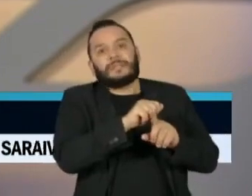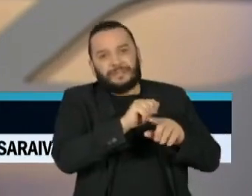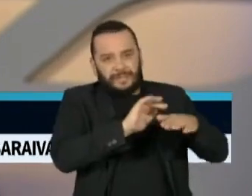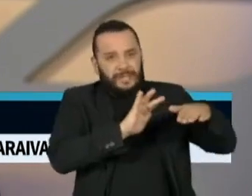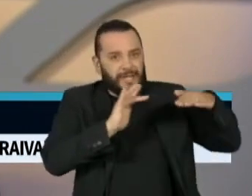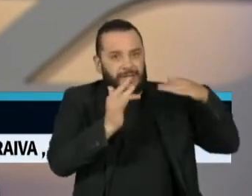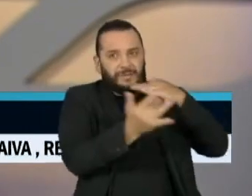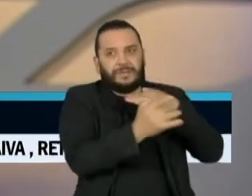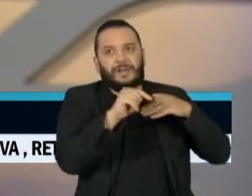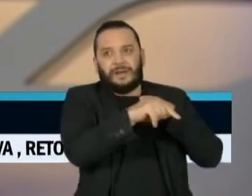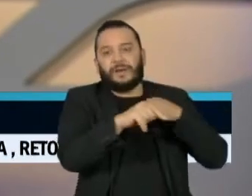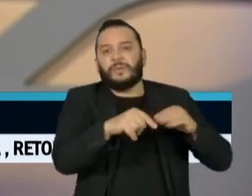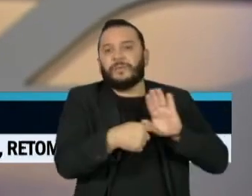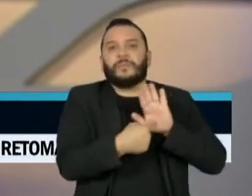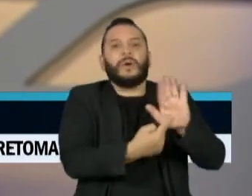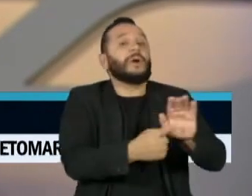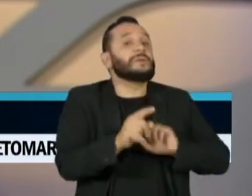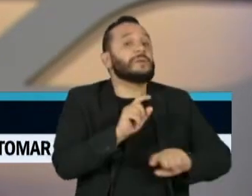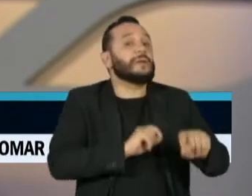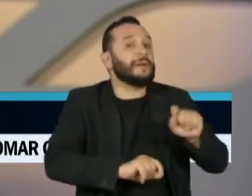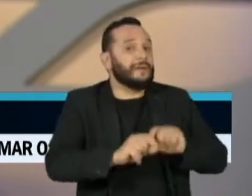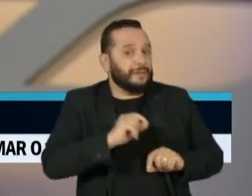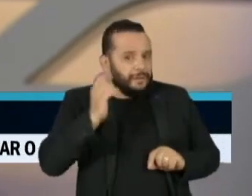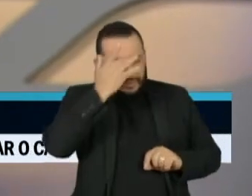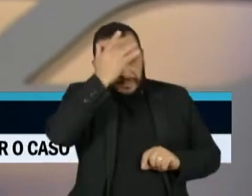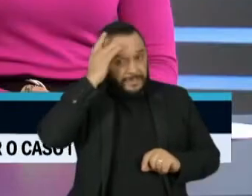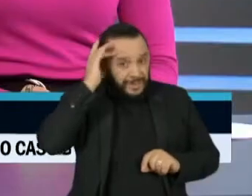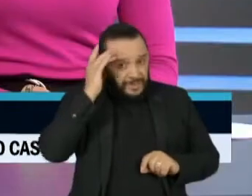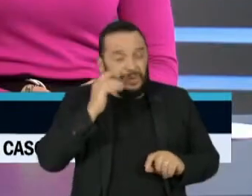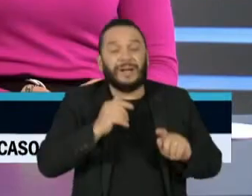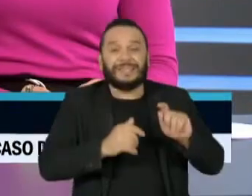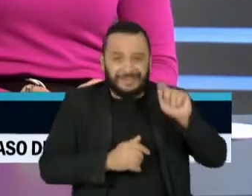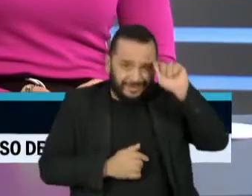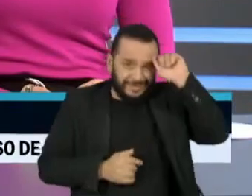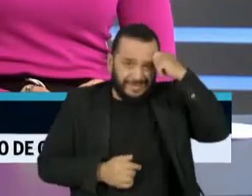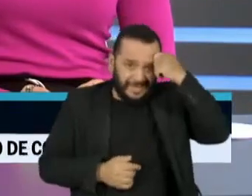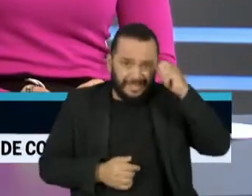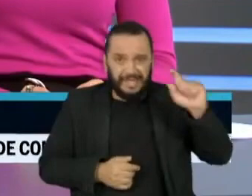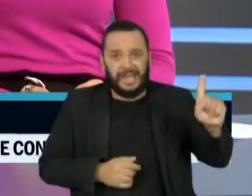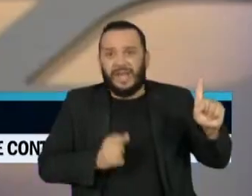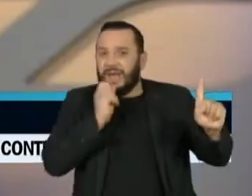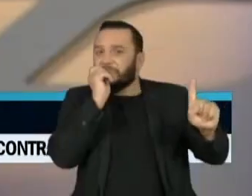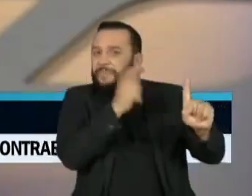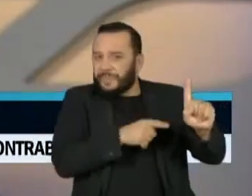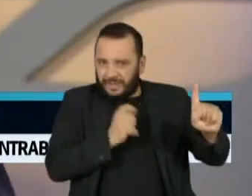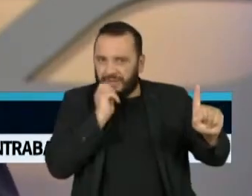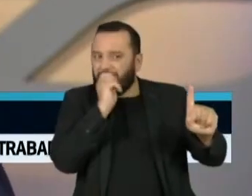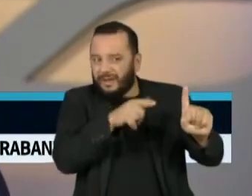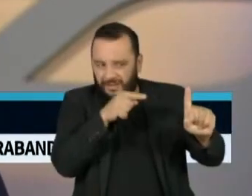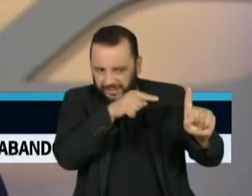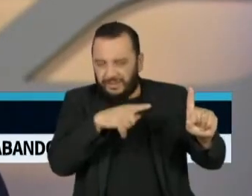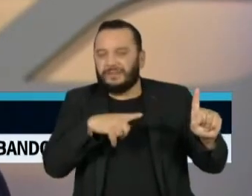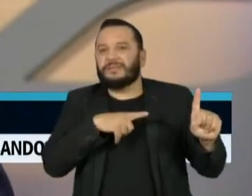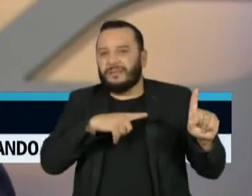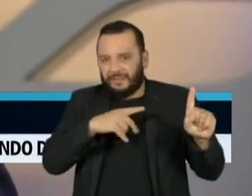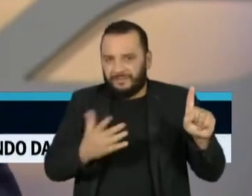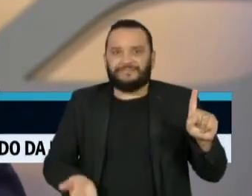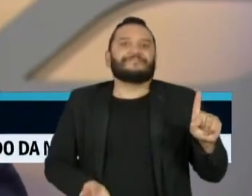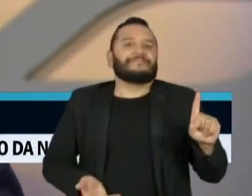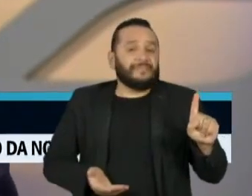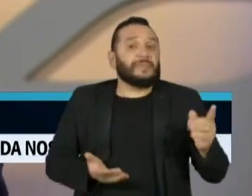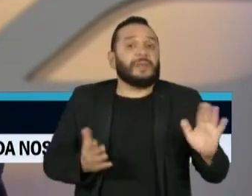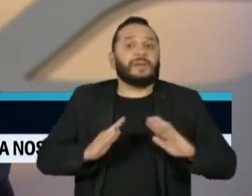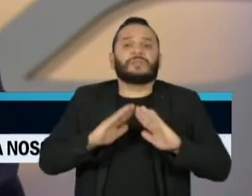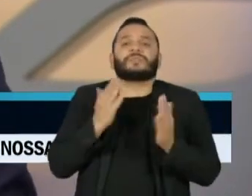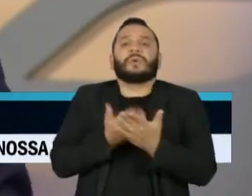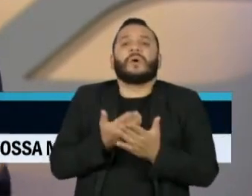de que pessoas negras, elas são um alvo de piada. Então, hoje não dá para negar. A gente precisa educar, primeiramente. As escolas precisam